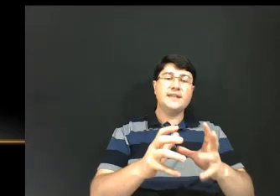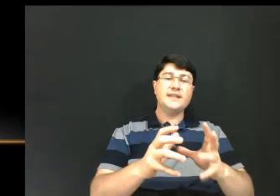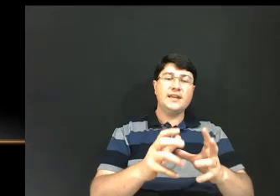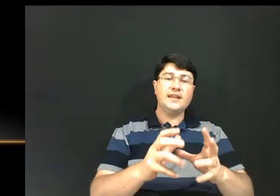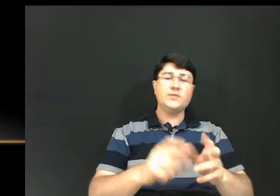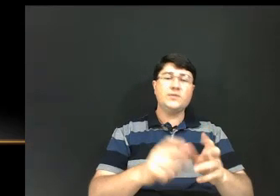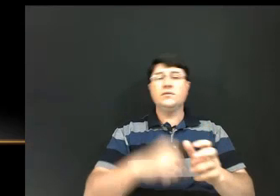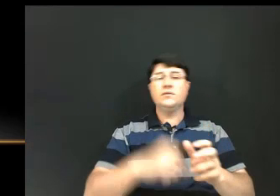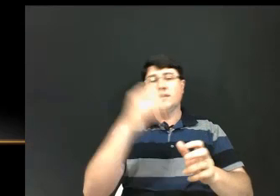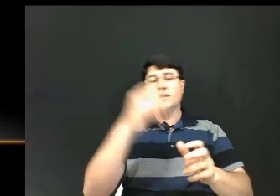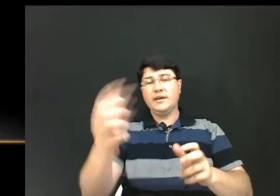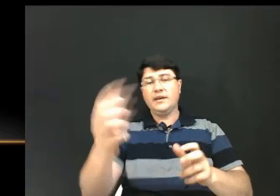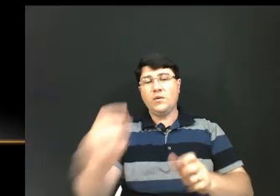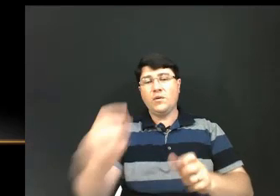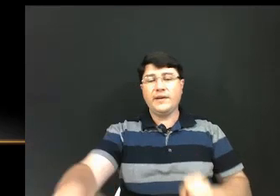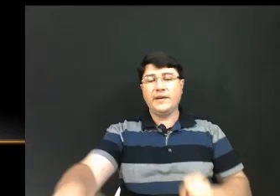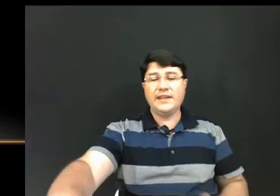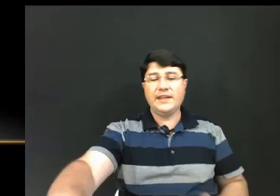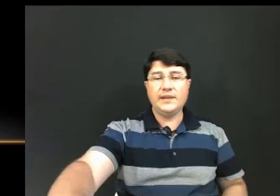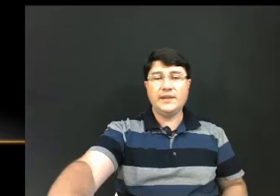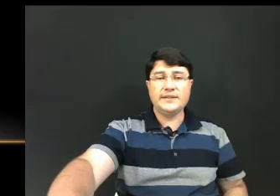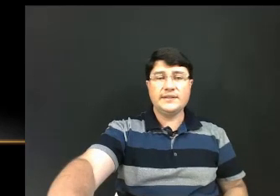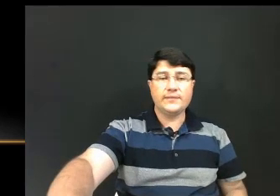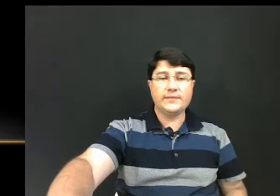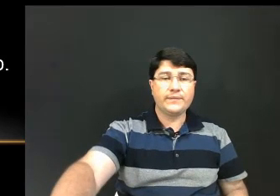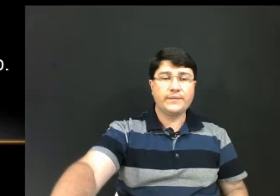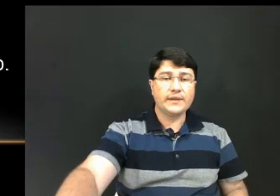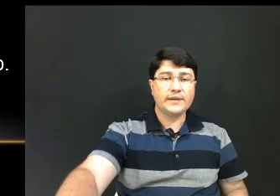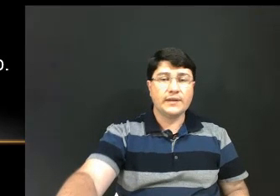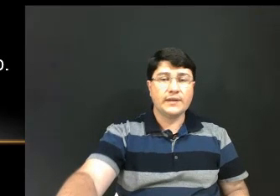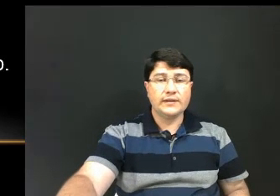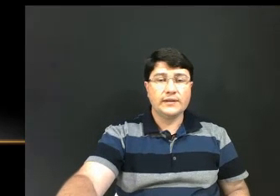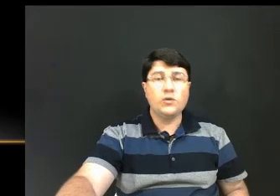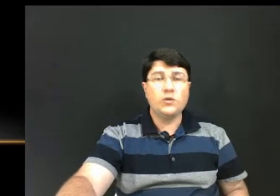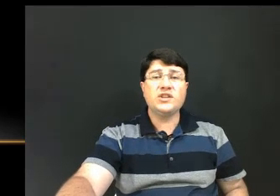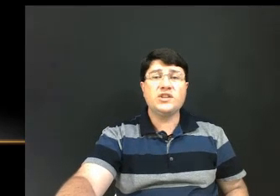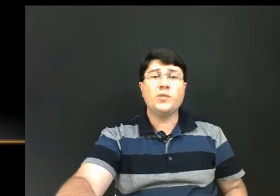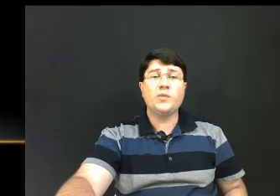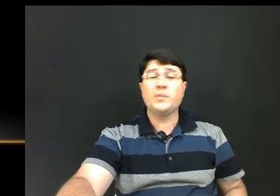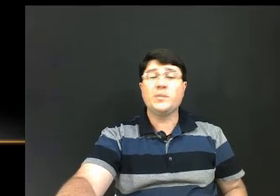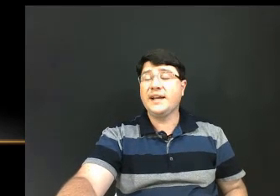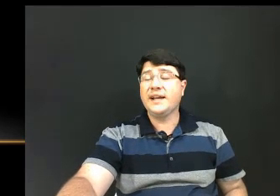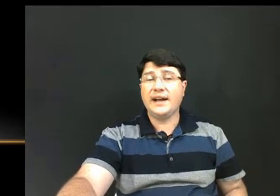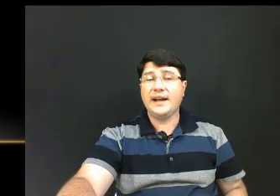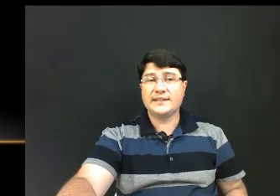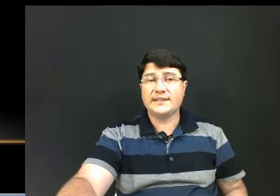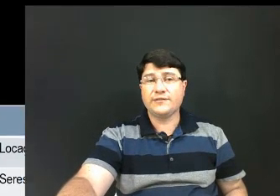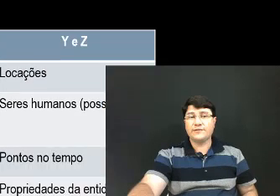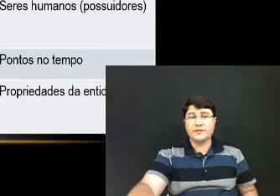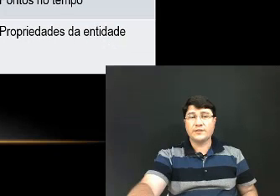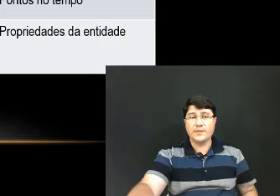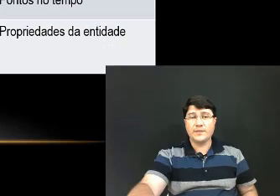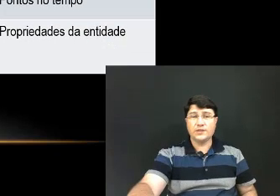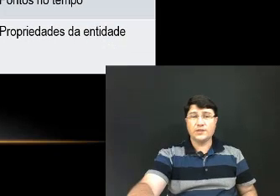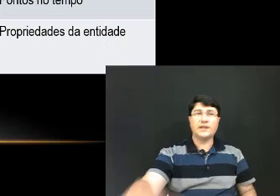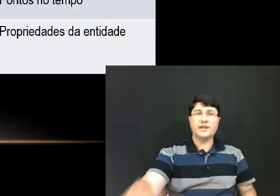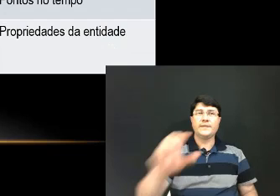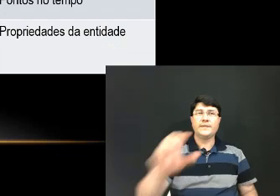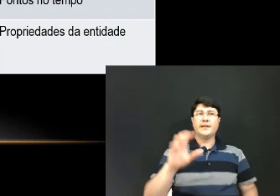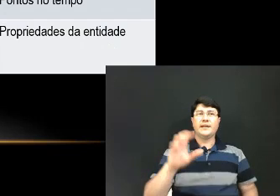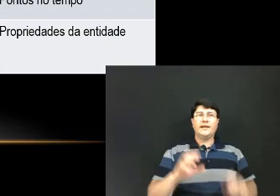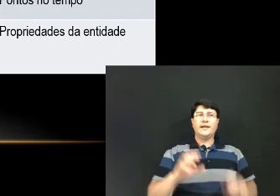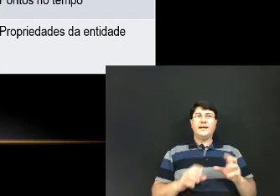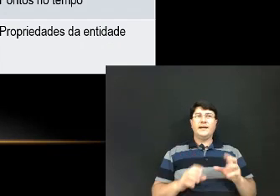trajetória inicia em Y e termina em Z. Então, como que a gente pode aplicar essa função